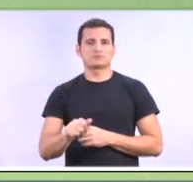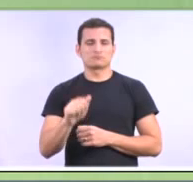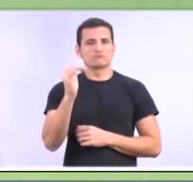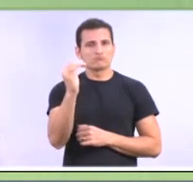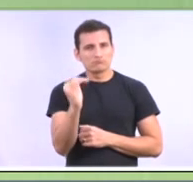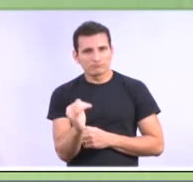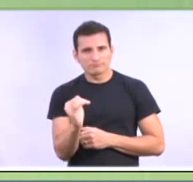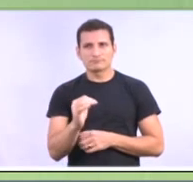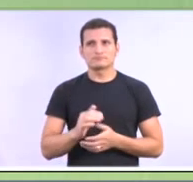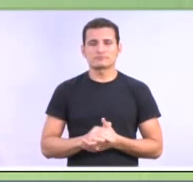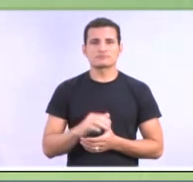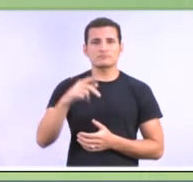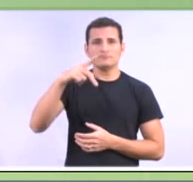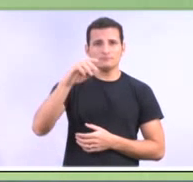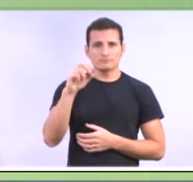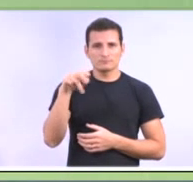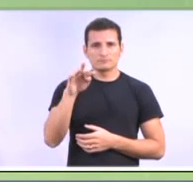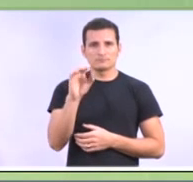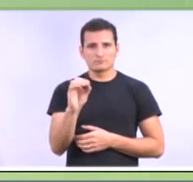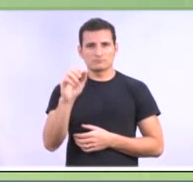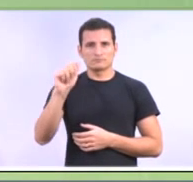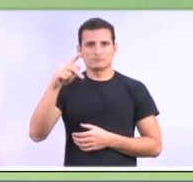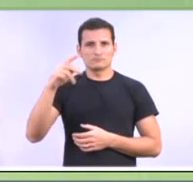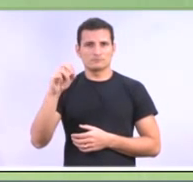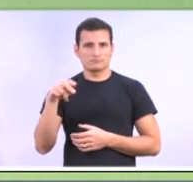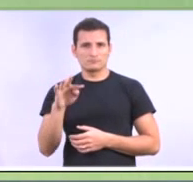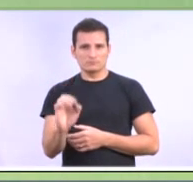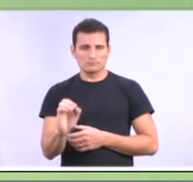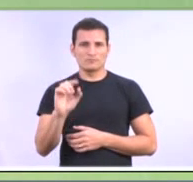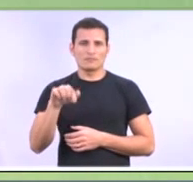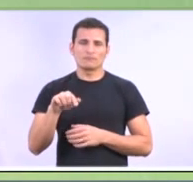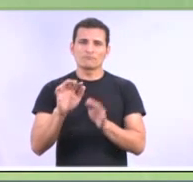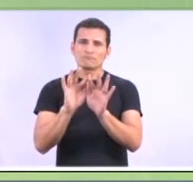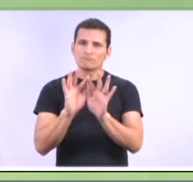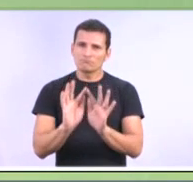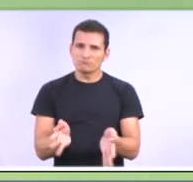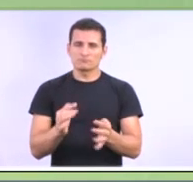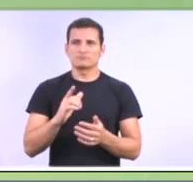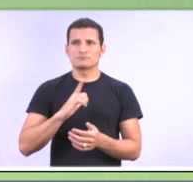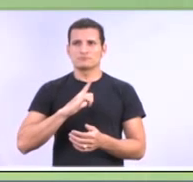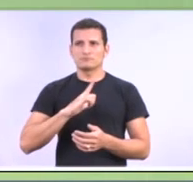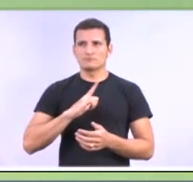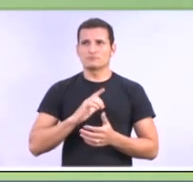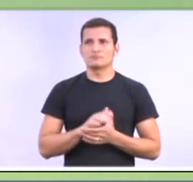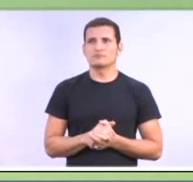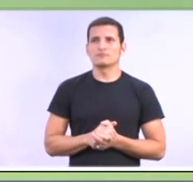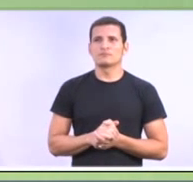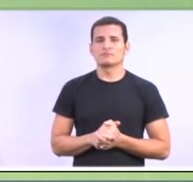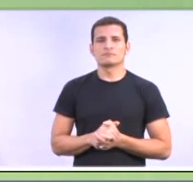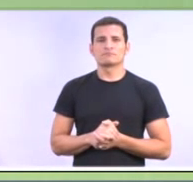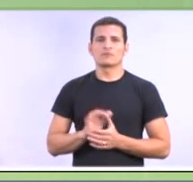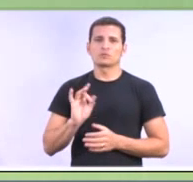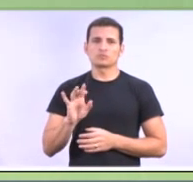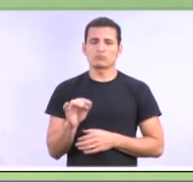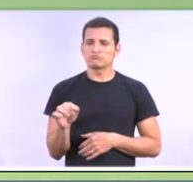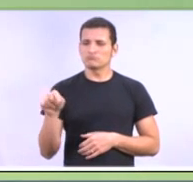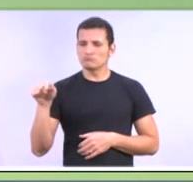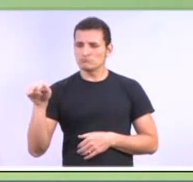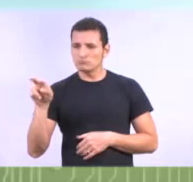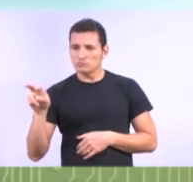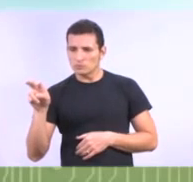Falando da ponto a ponto, é a topologia mais simples que pode acontecer. É uma topologia que liga dois